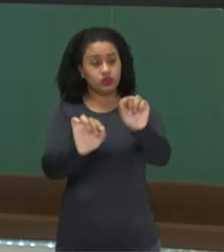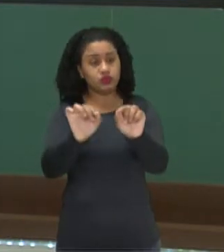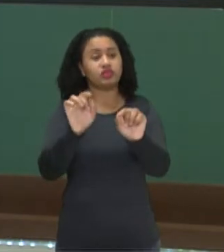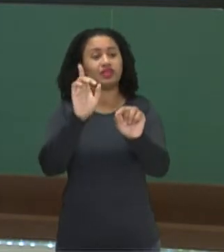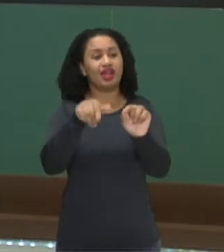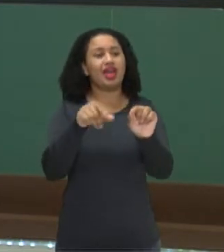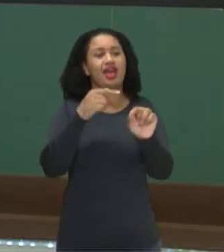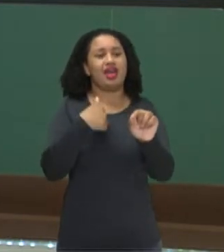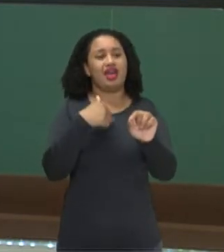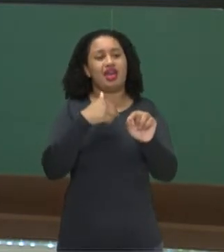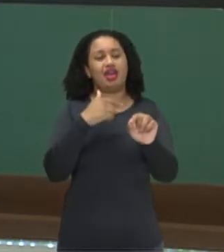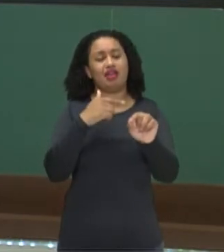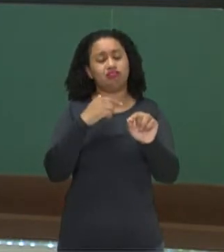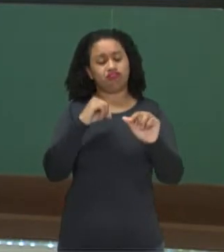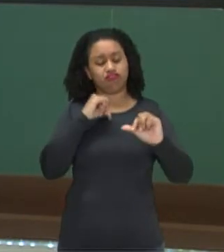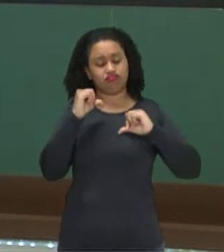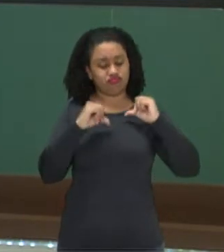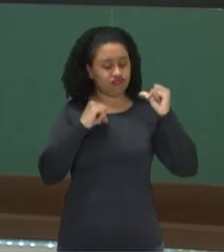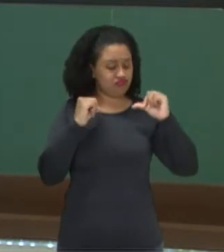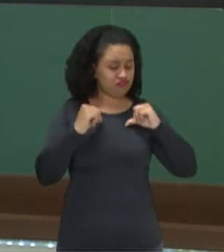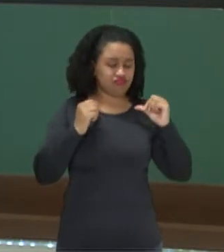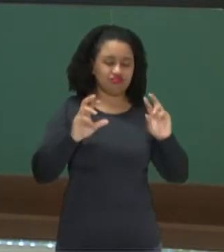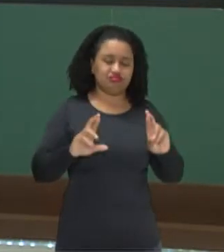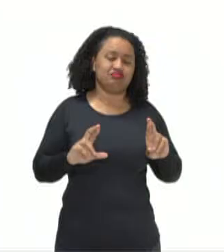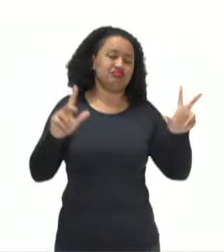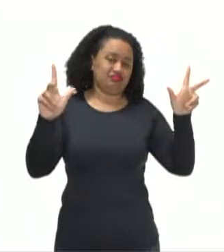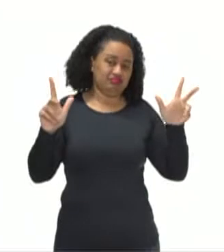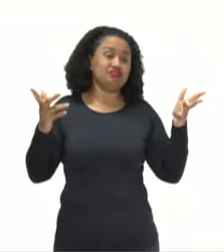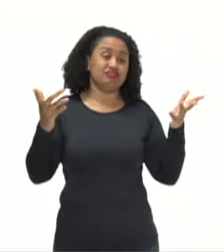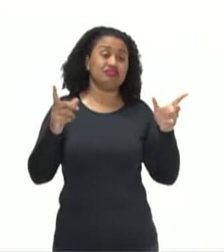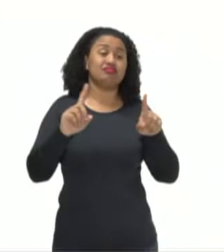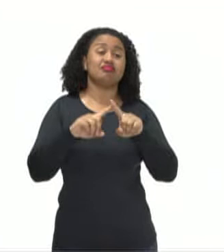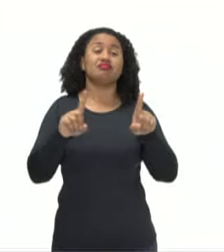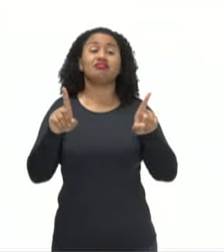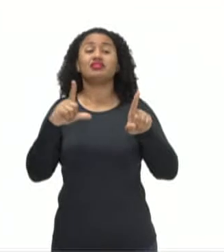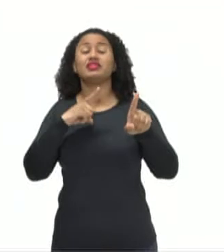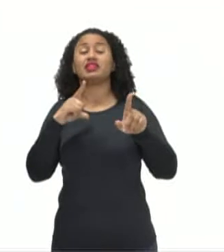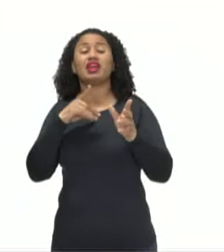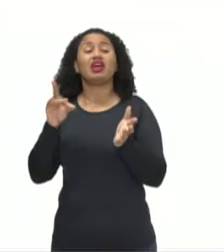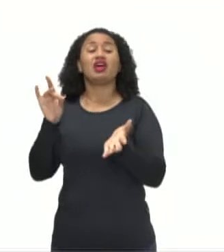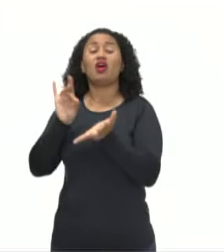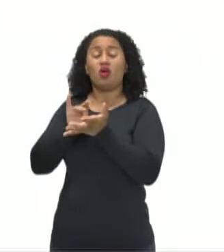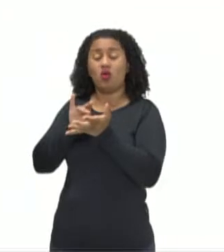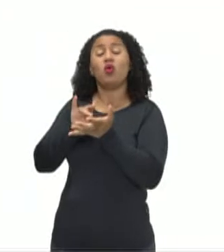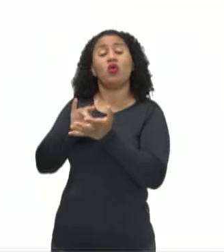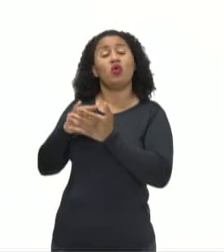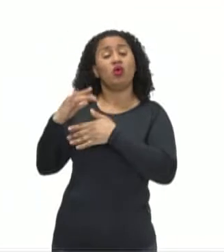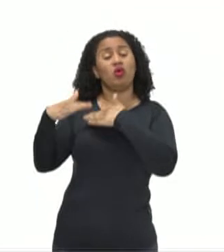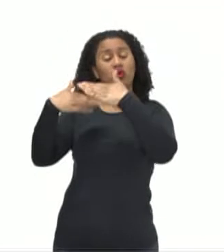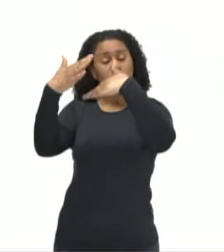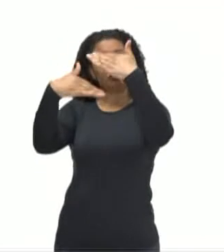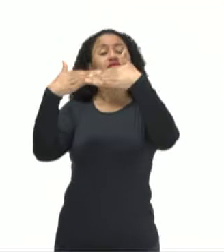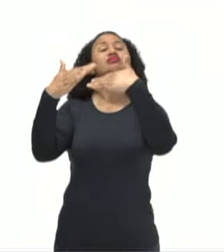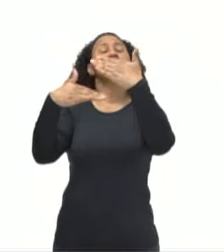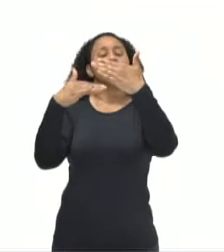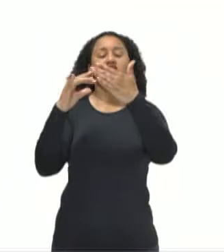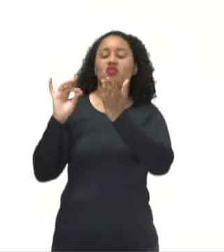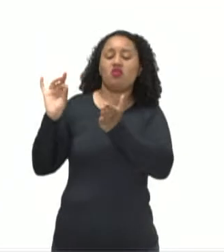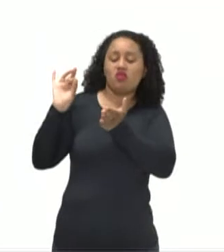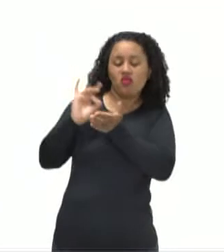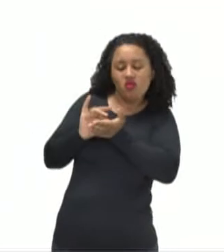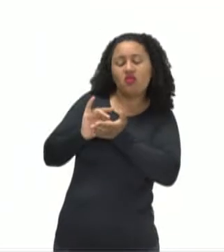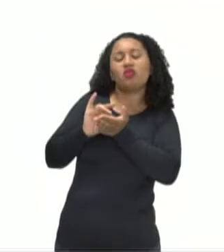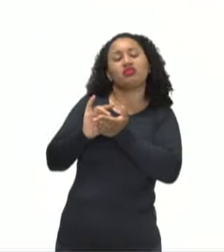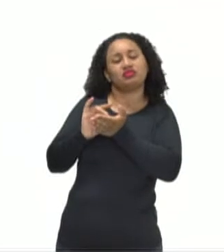são anatomicamente diferentes e têm origens evolutivas,